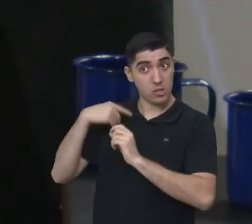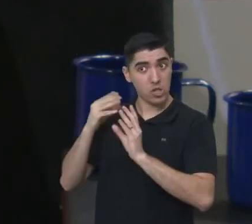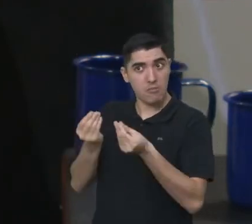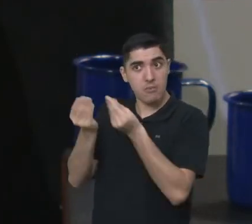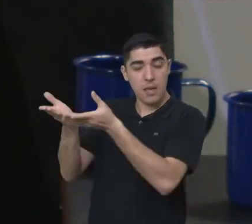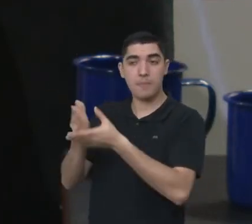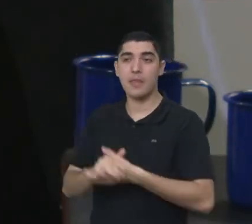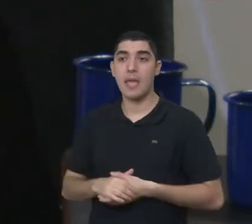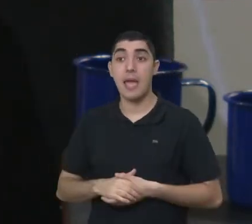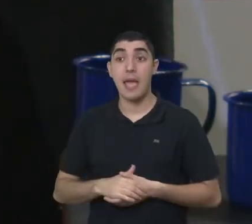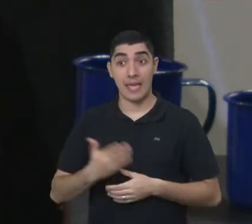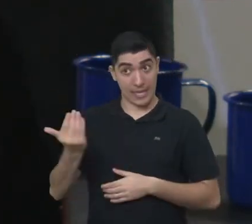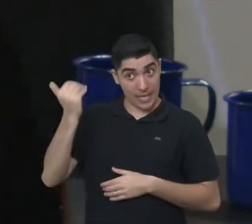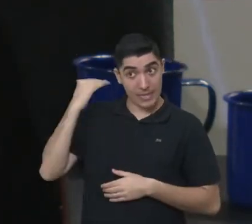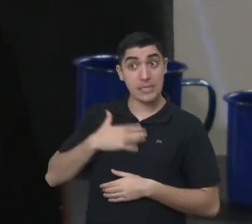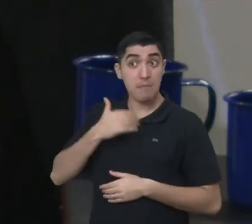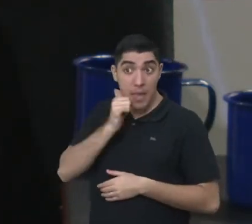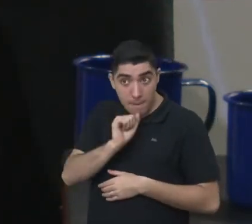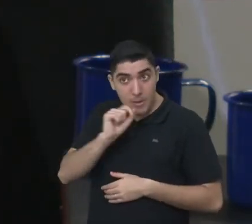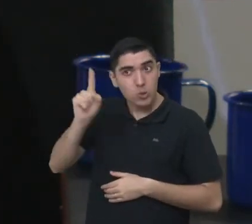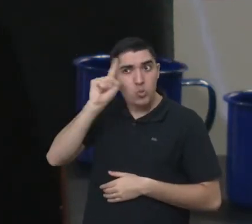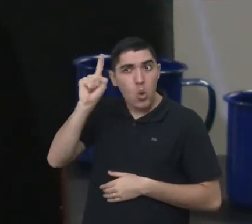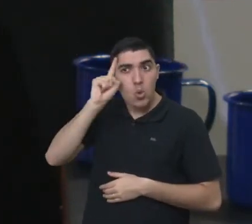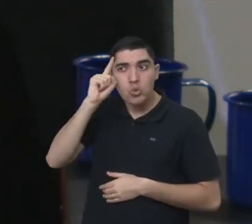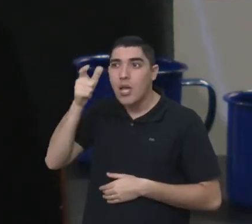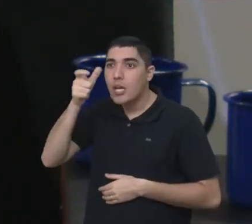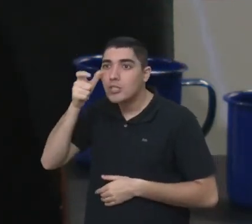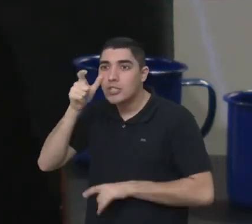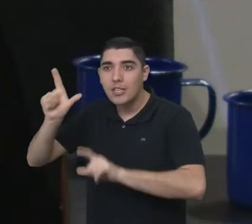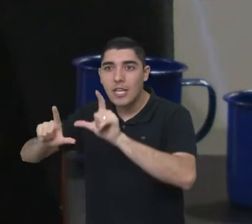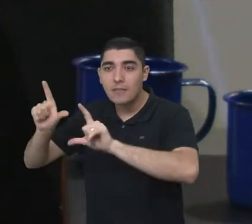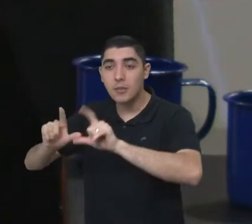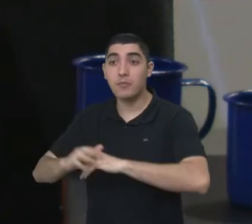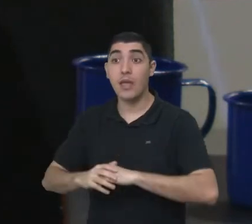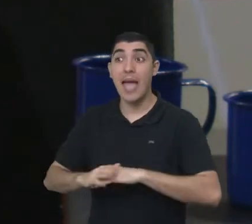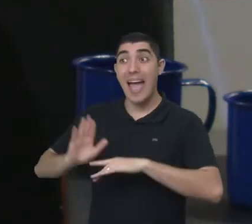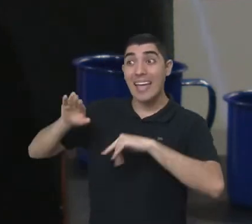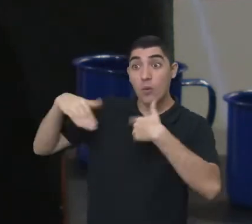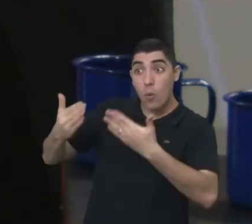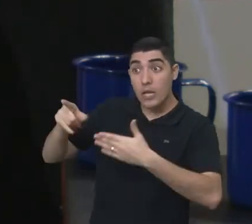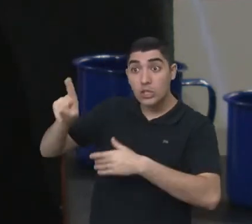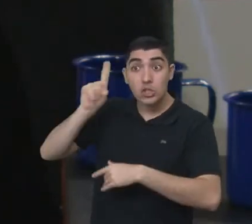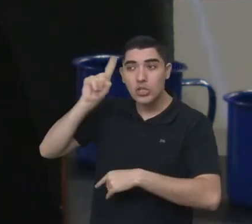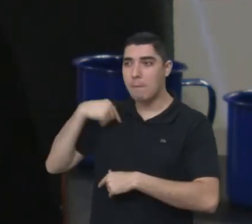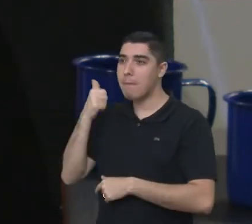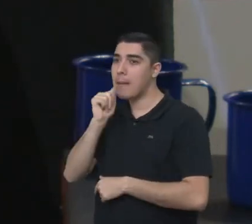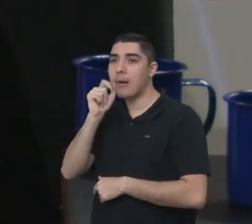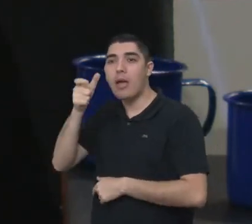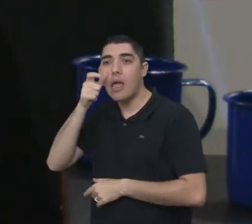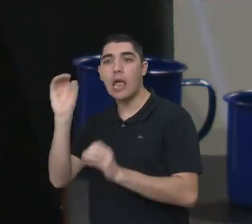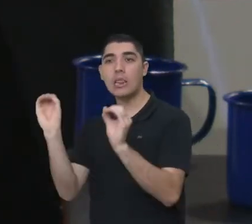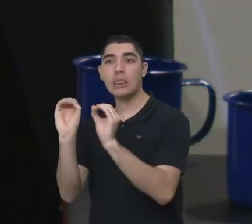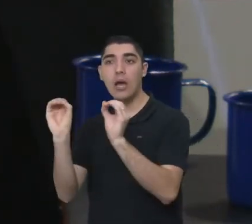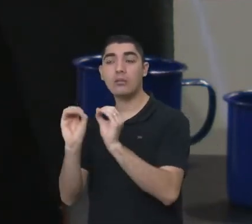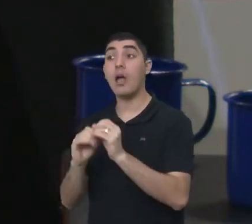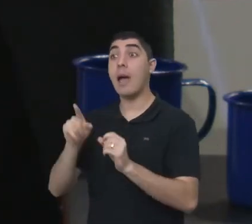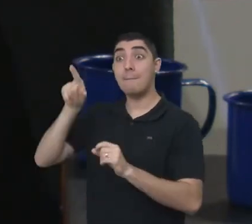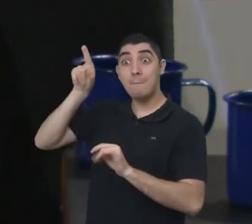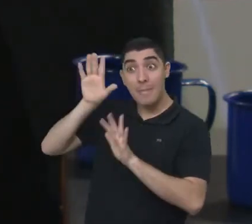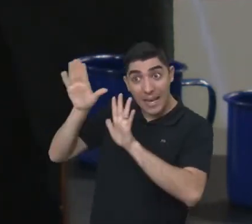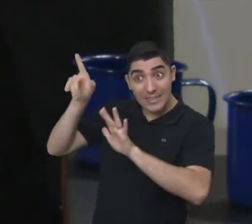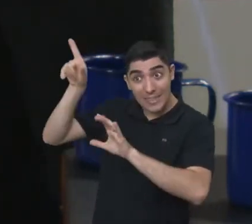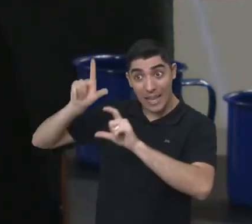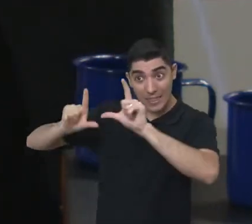mãe, na época, assistia o programa dela todos os dias e justo no dia que ela não viu, ela mostrou a almofada e eu estava quieta no meu quarto trabalhando,